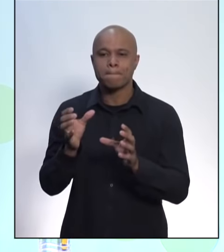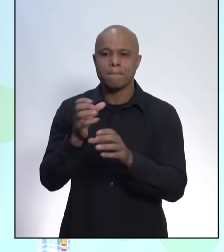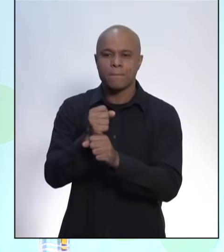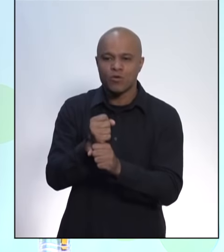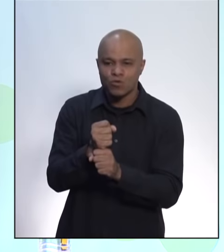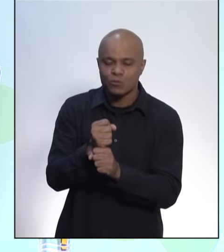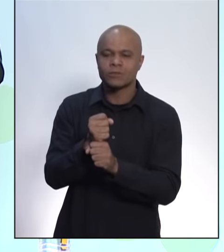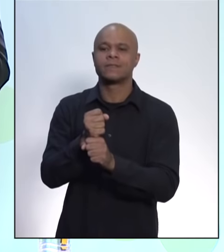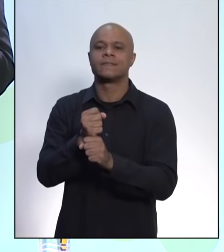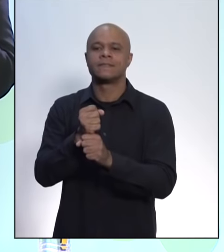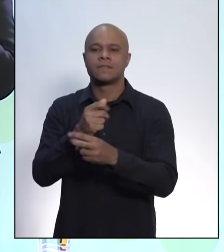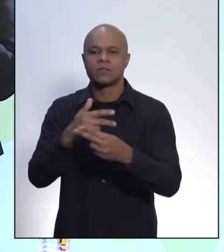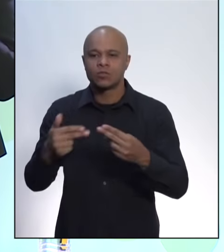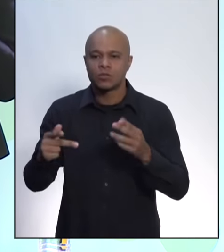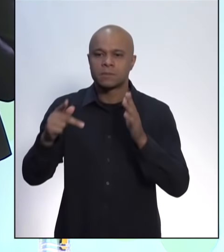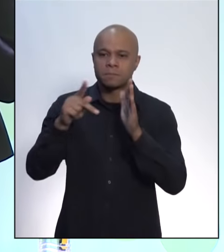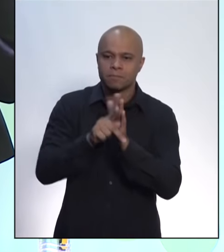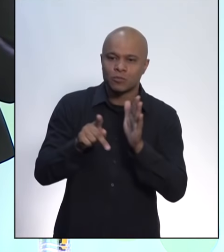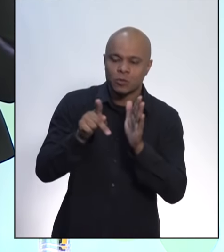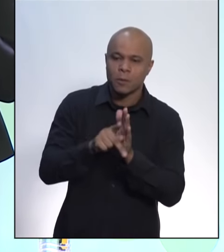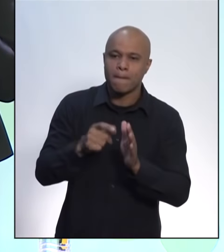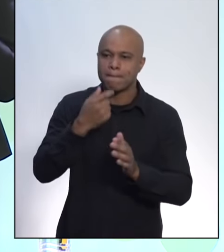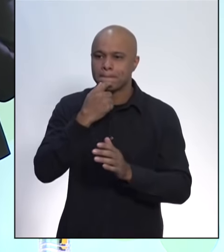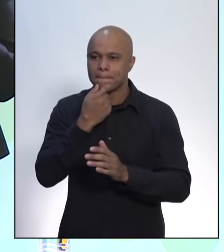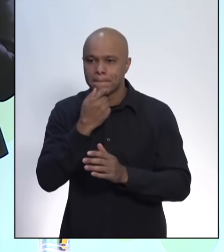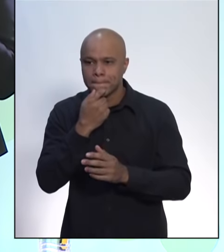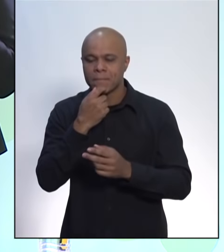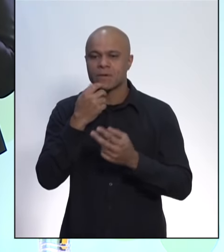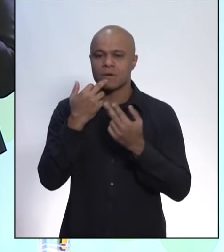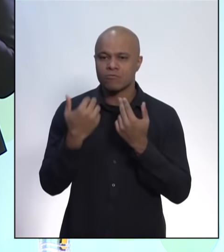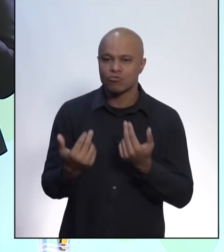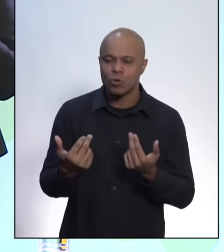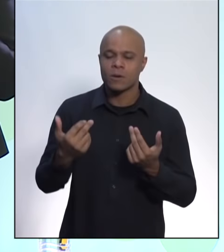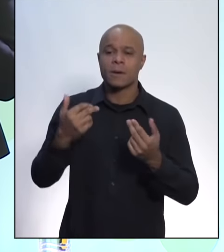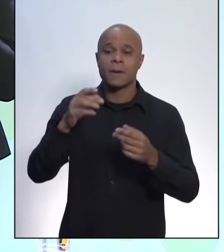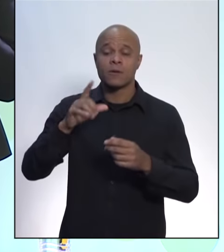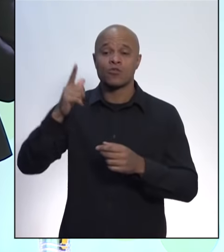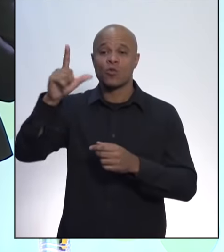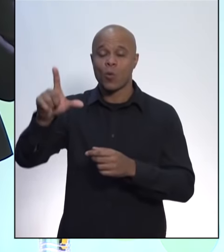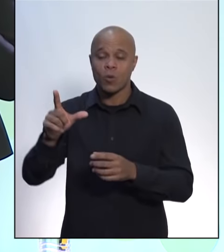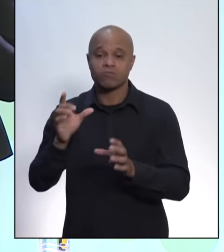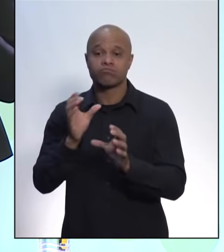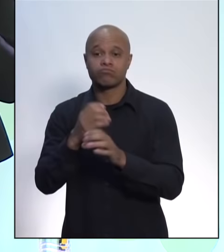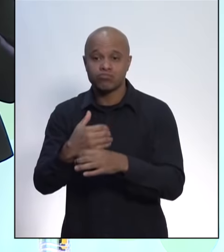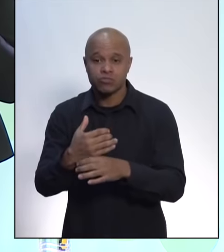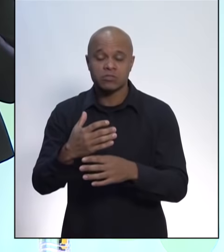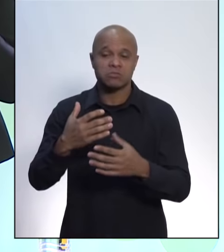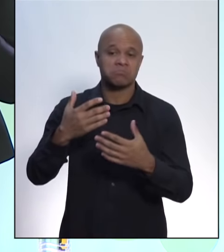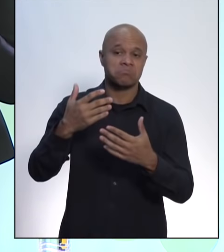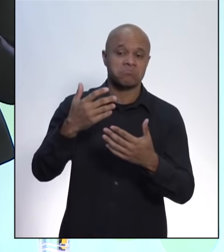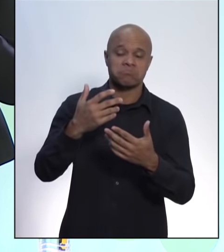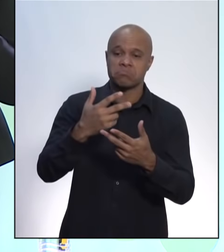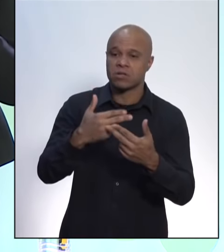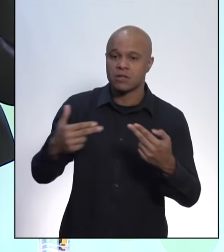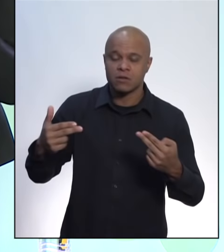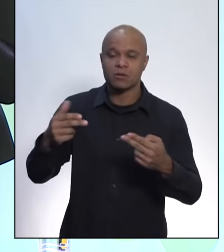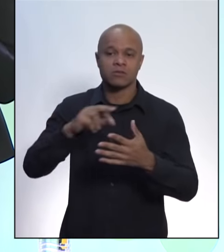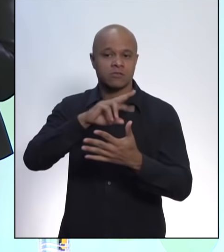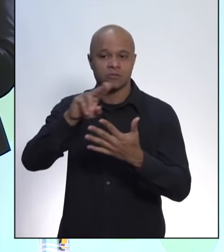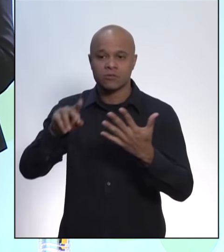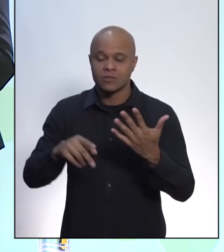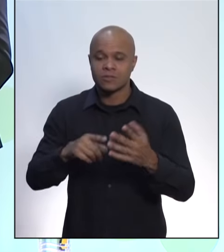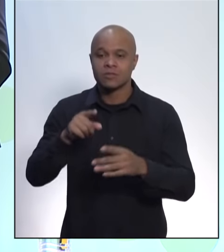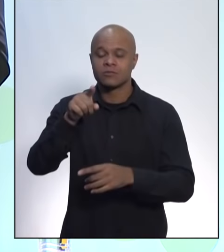conteúdo de língua inglesa e de uma outra área do conhecimento para potencializar as aprendizagens de